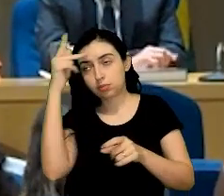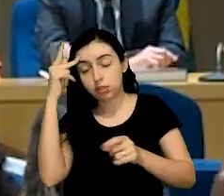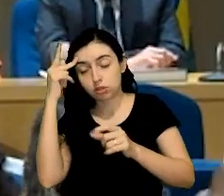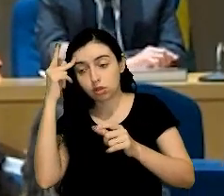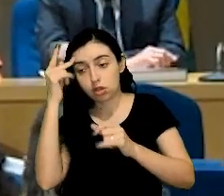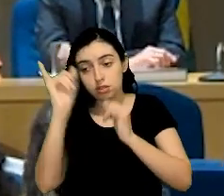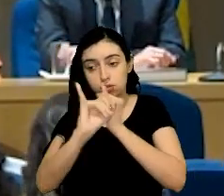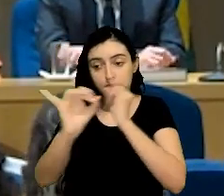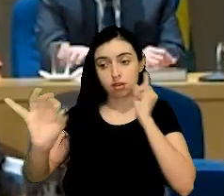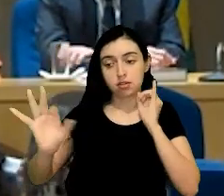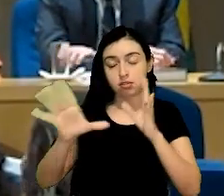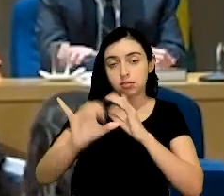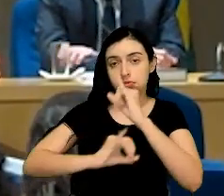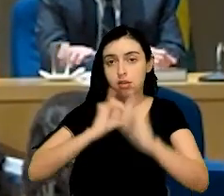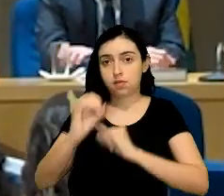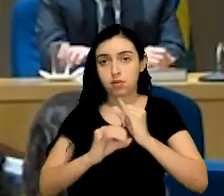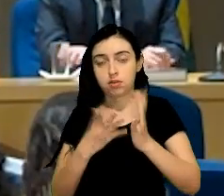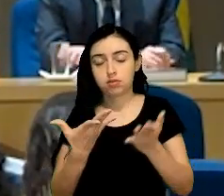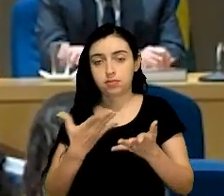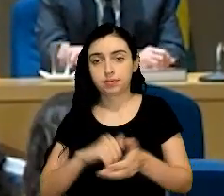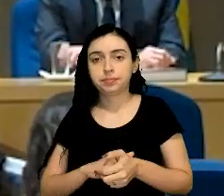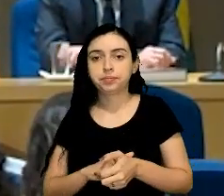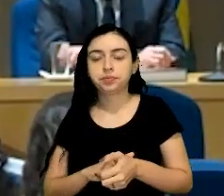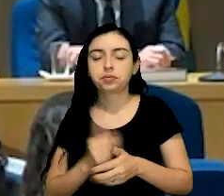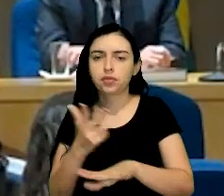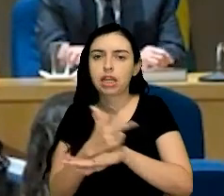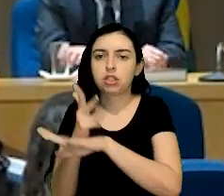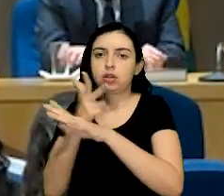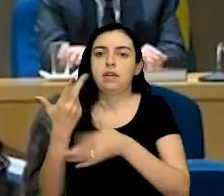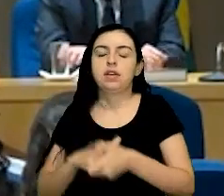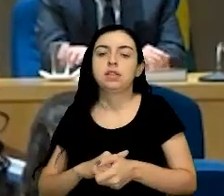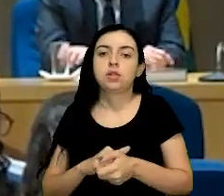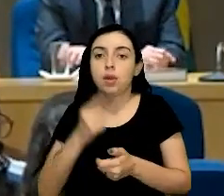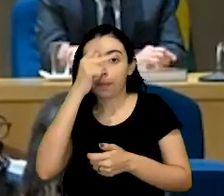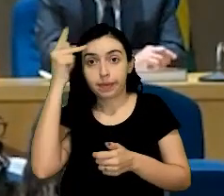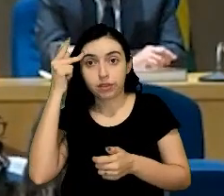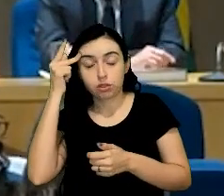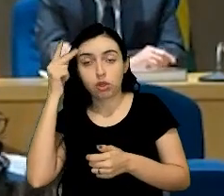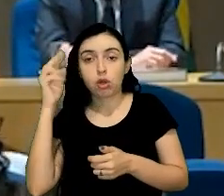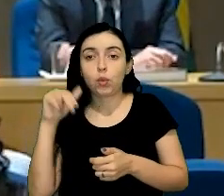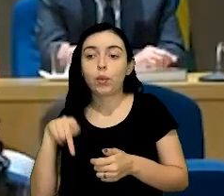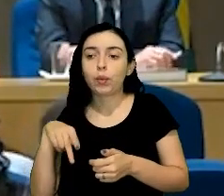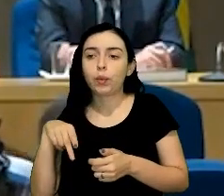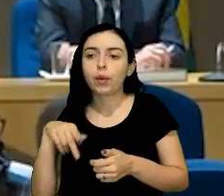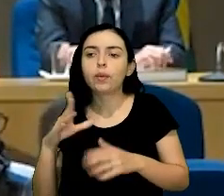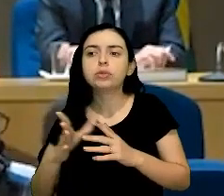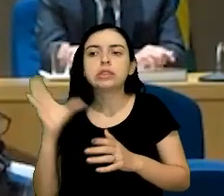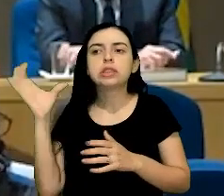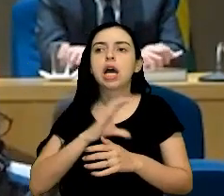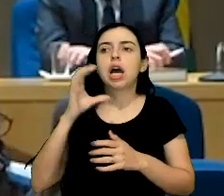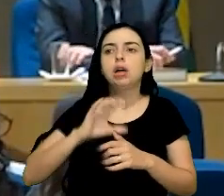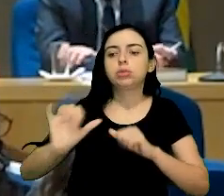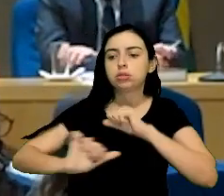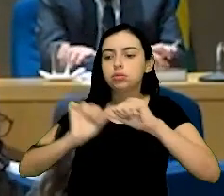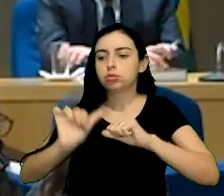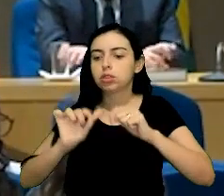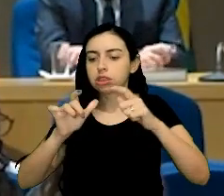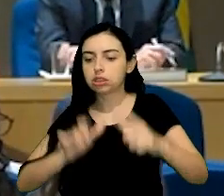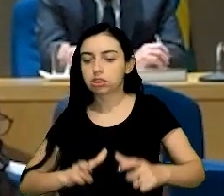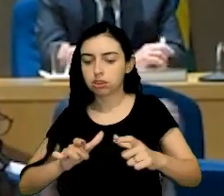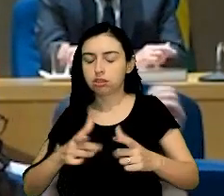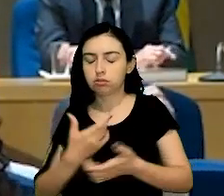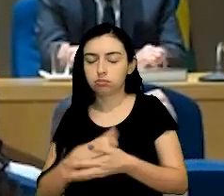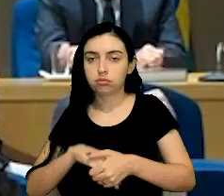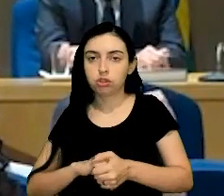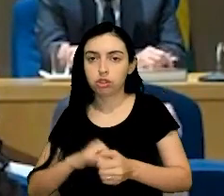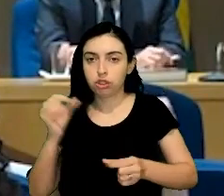nas videoconferências, o pessoal daqui que está correndo bastante com a mudança de sede do juizado que vem para cá